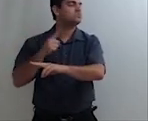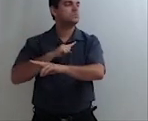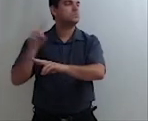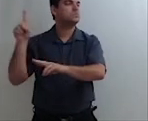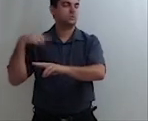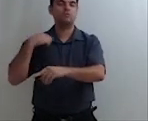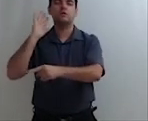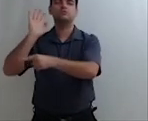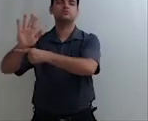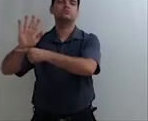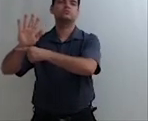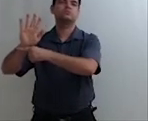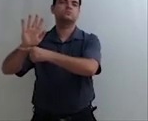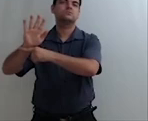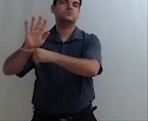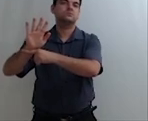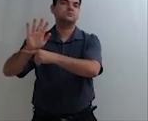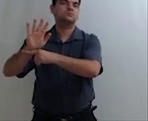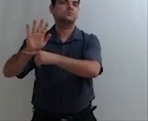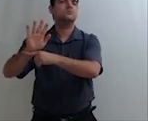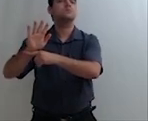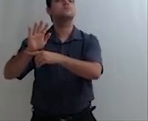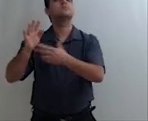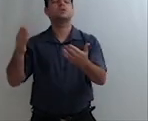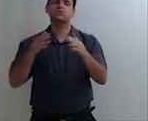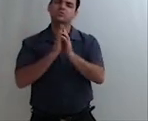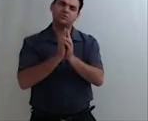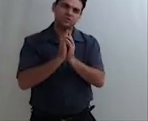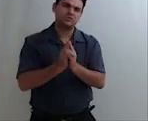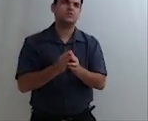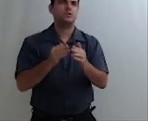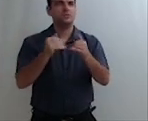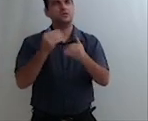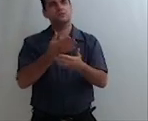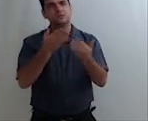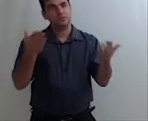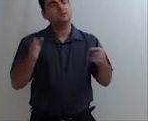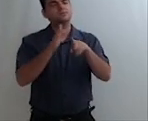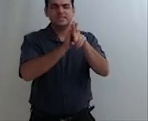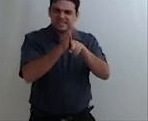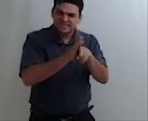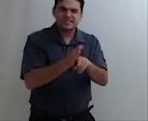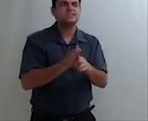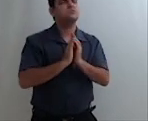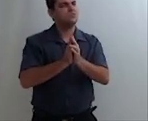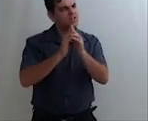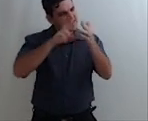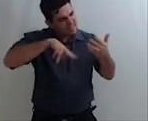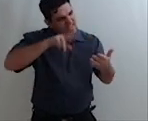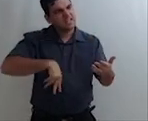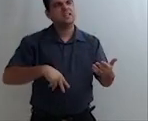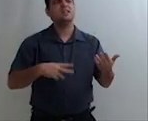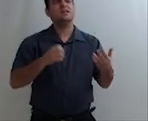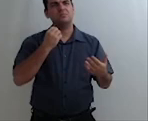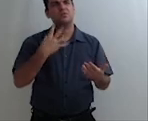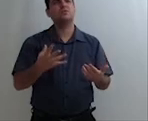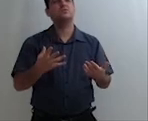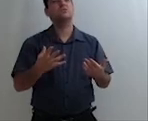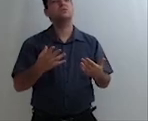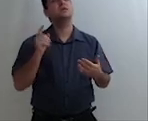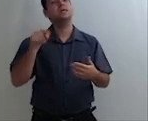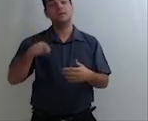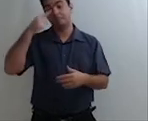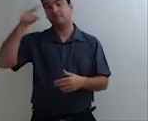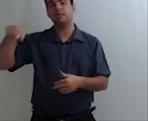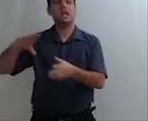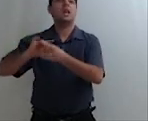Justiça Sem mais peço a vossas excelências que examine esse fato e que conceda a liberdade do